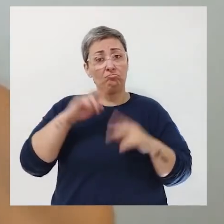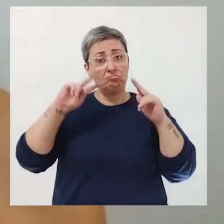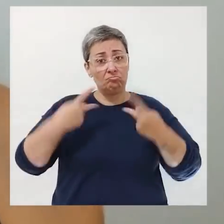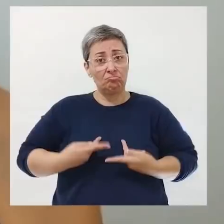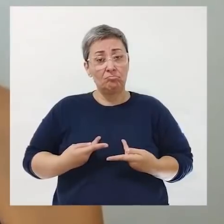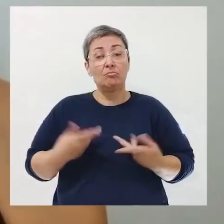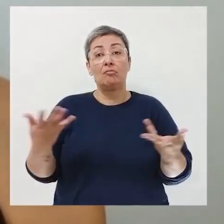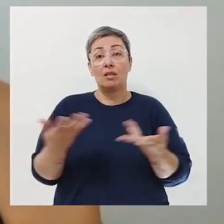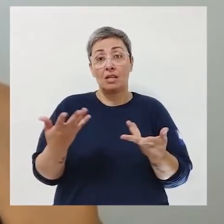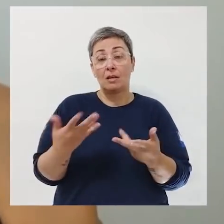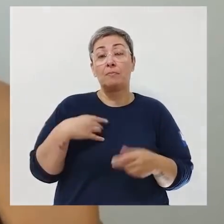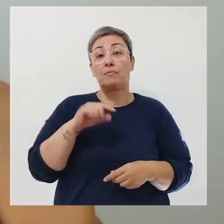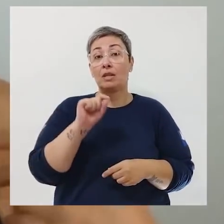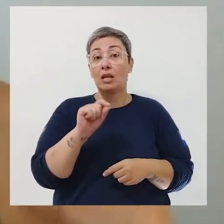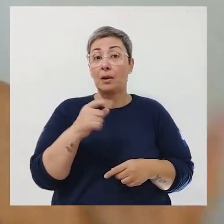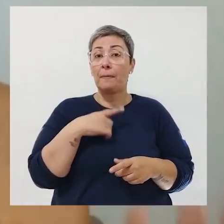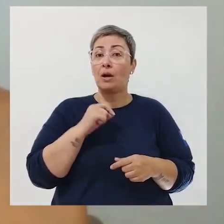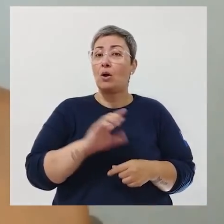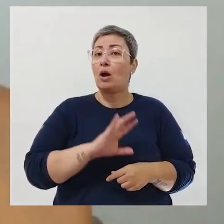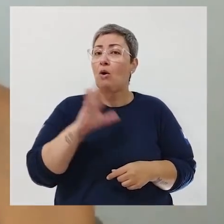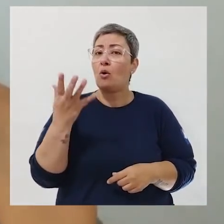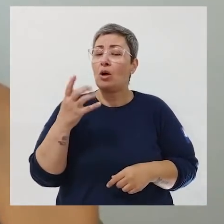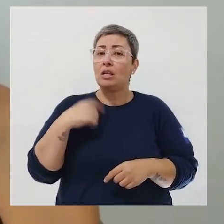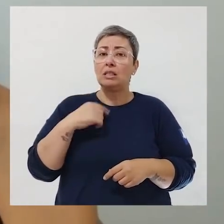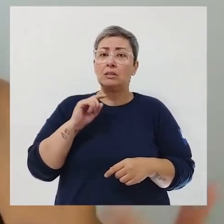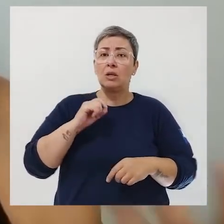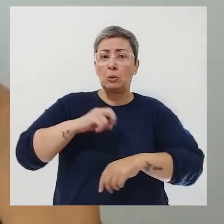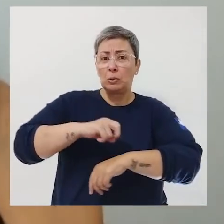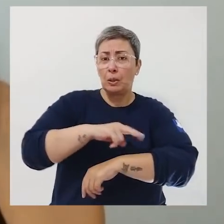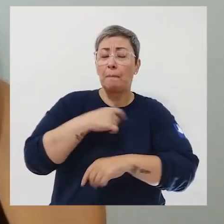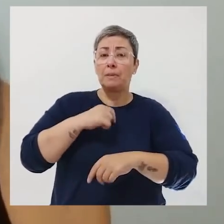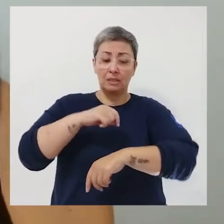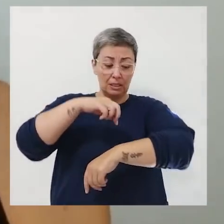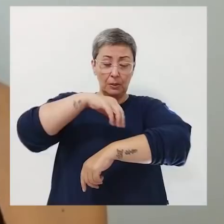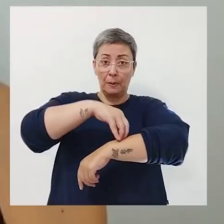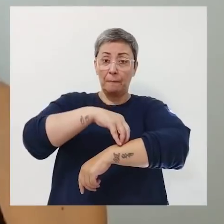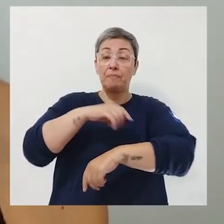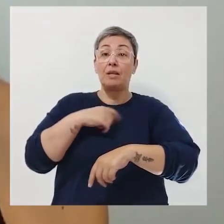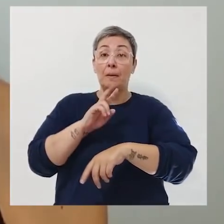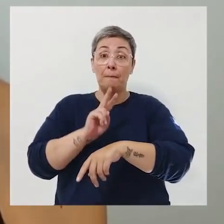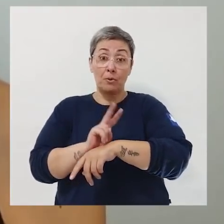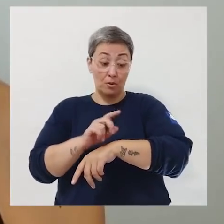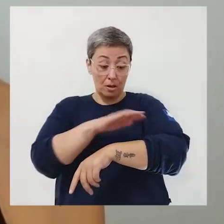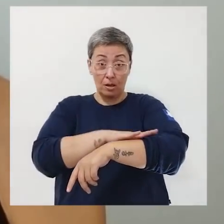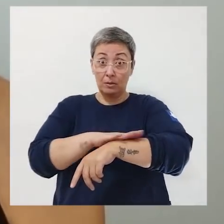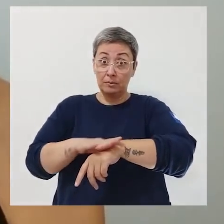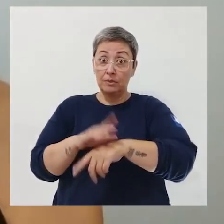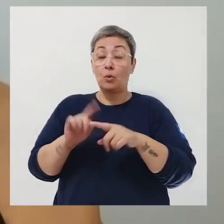humanos. E para acontecer a infecção, as bactérias precisam passar pela barreira protetora da